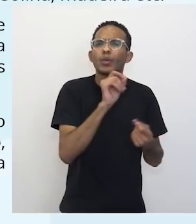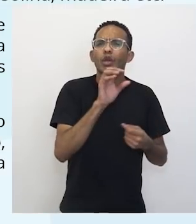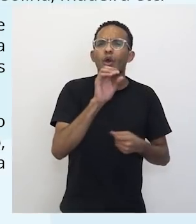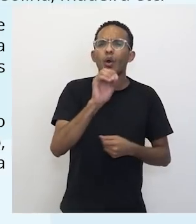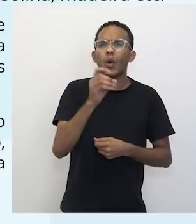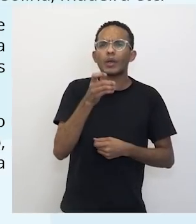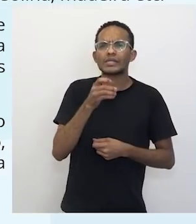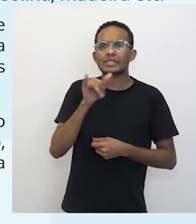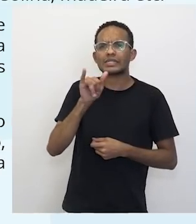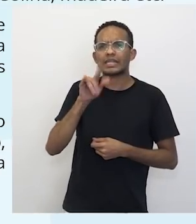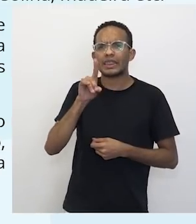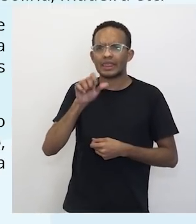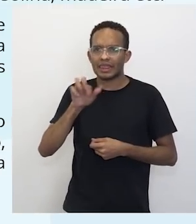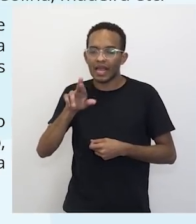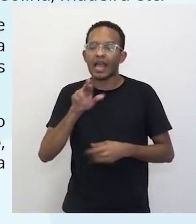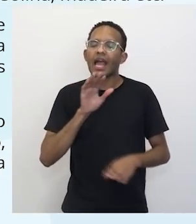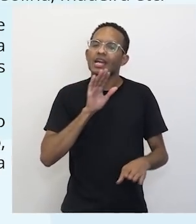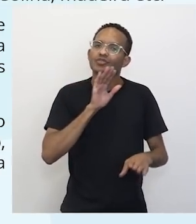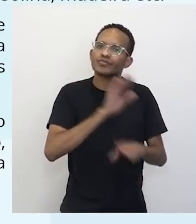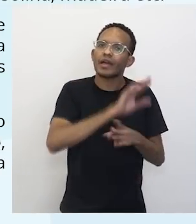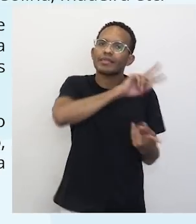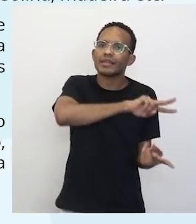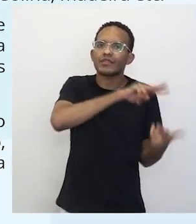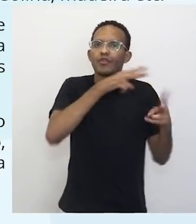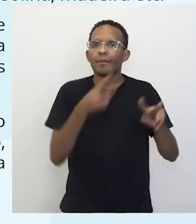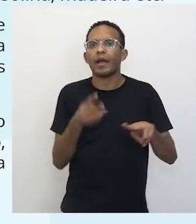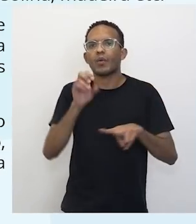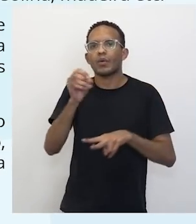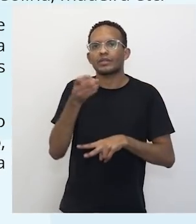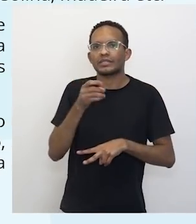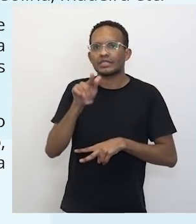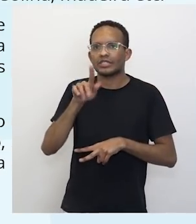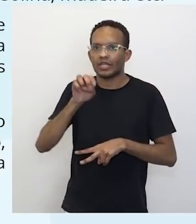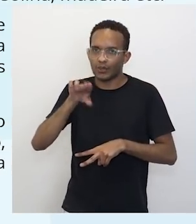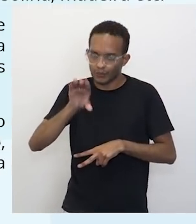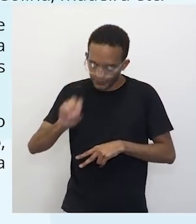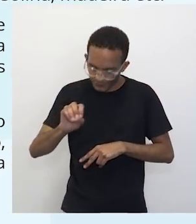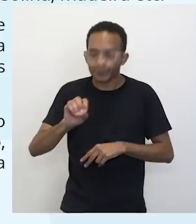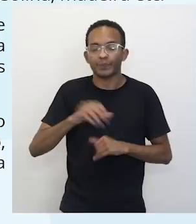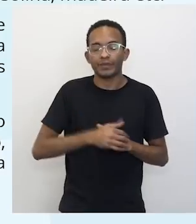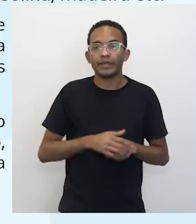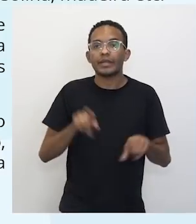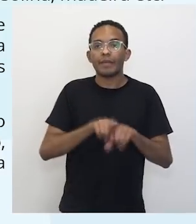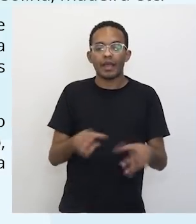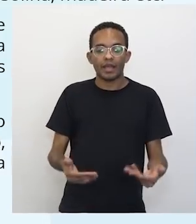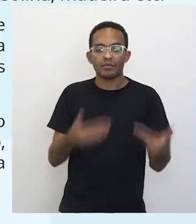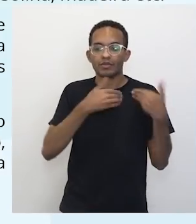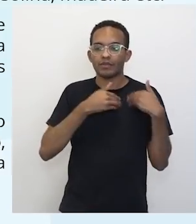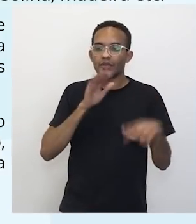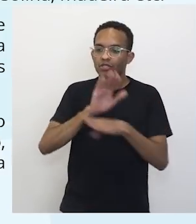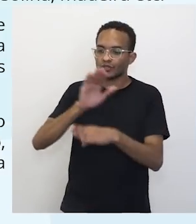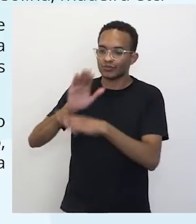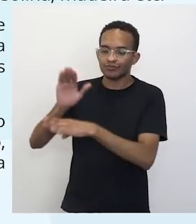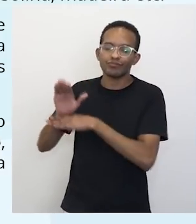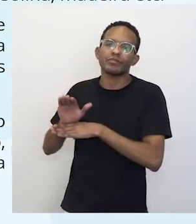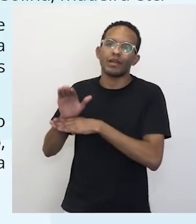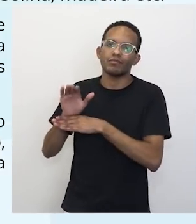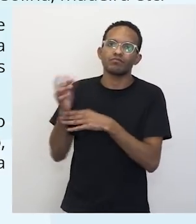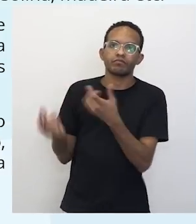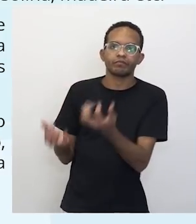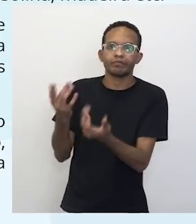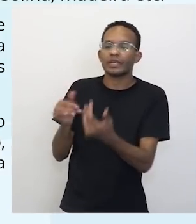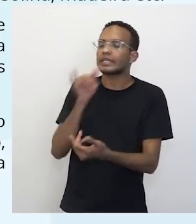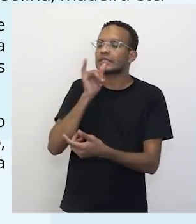É transformar o oxigênio, é quando a reação ela quebra o oxigênio. Responsável por alimentar a combustão.